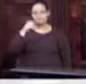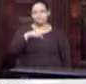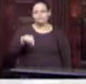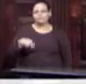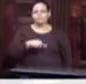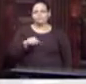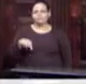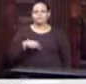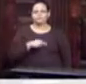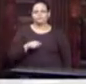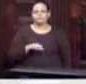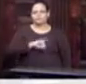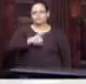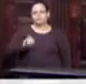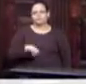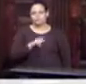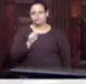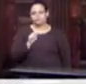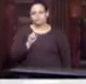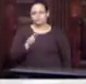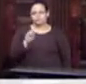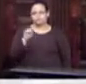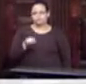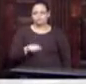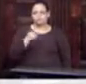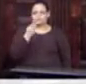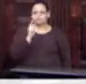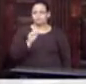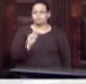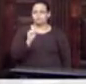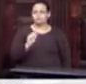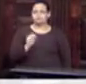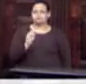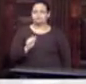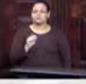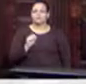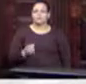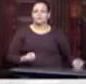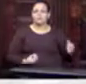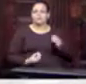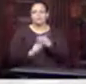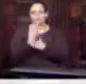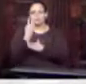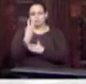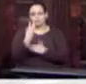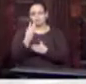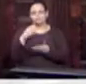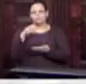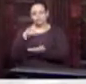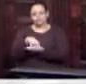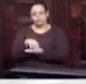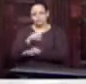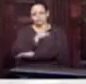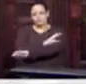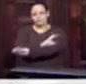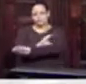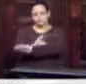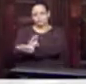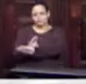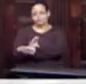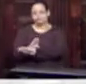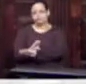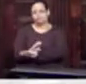do nosso Jaú. E dizer que criar um centro cultural